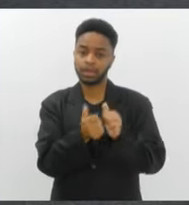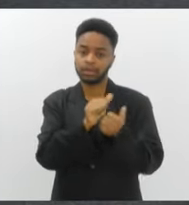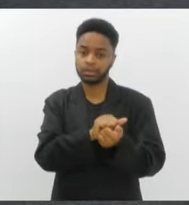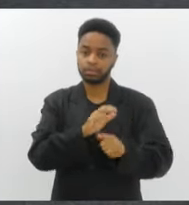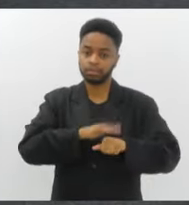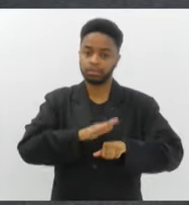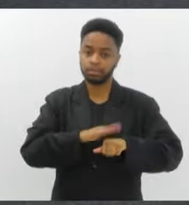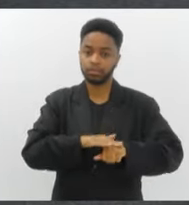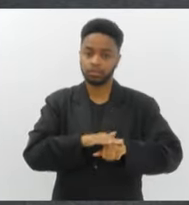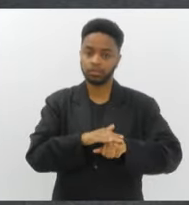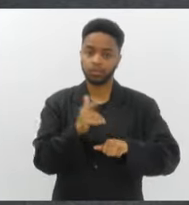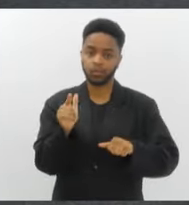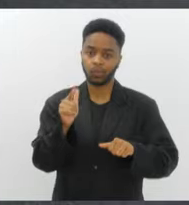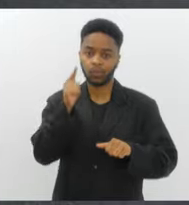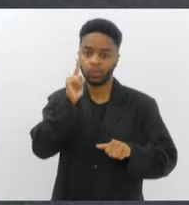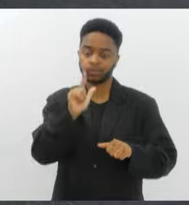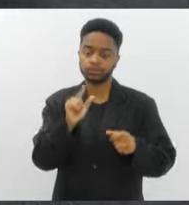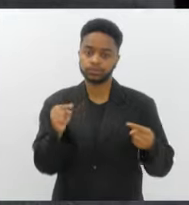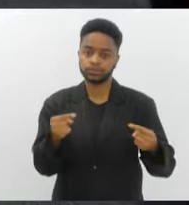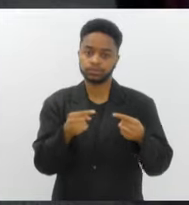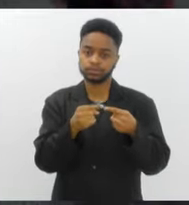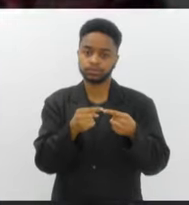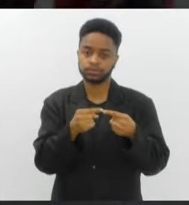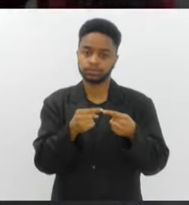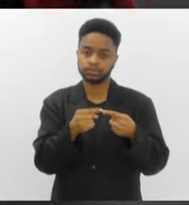ser um meio